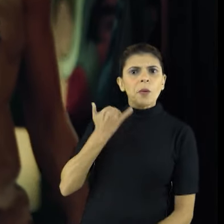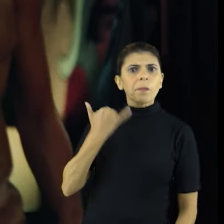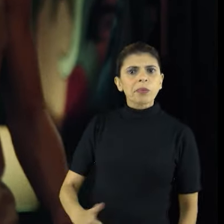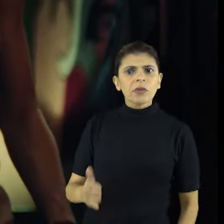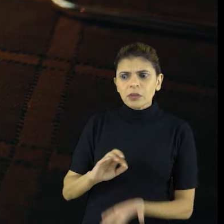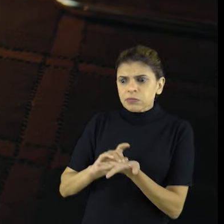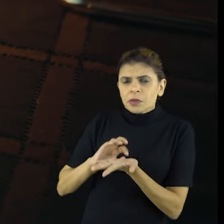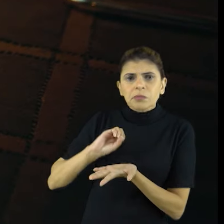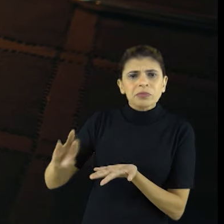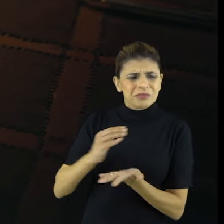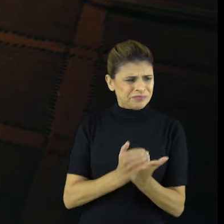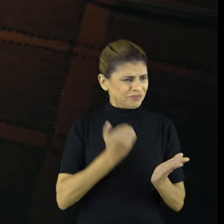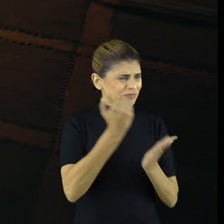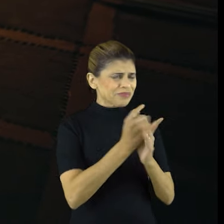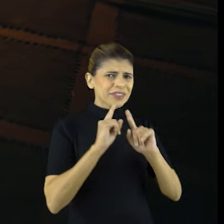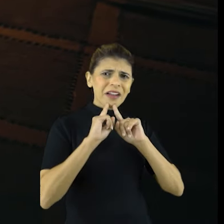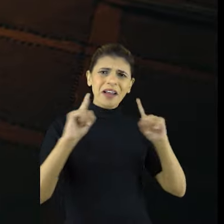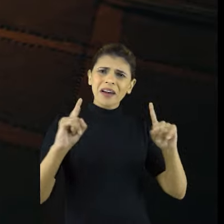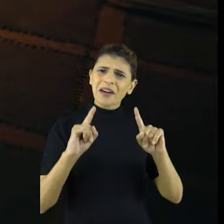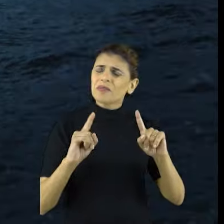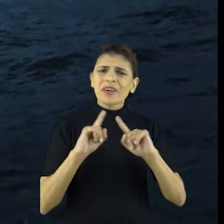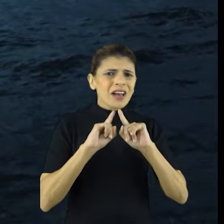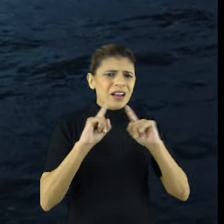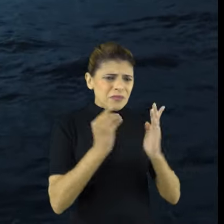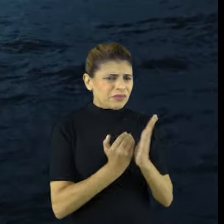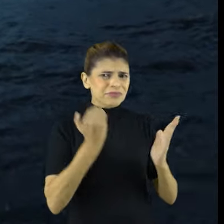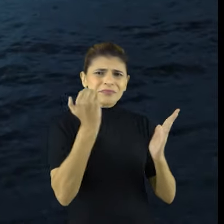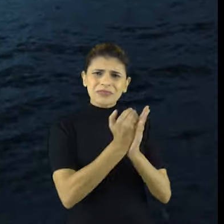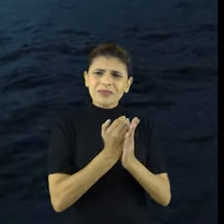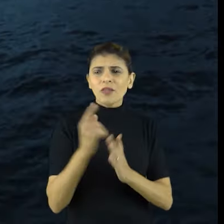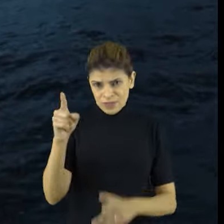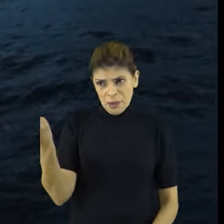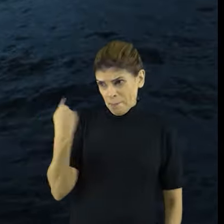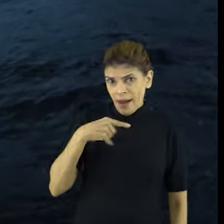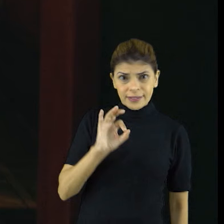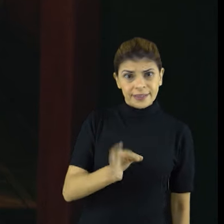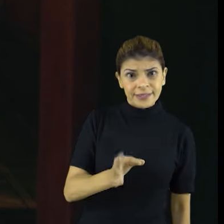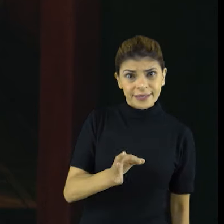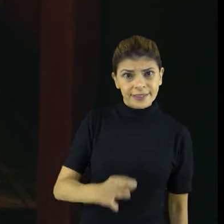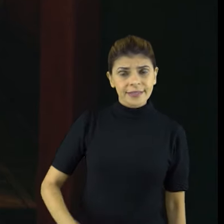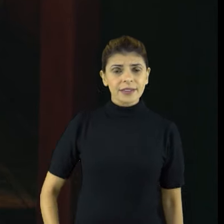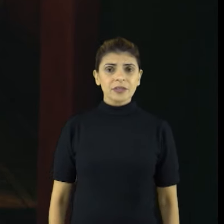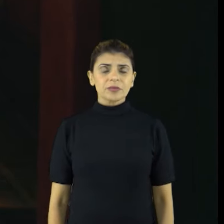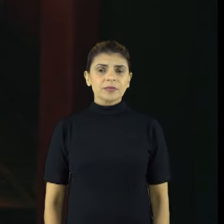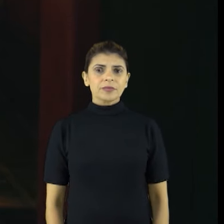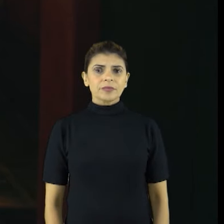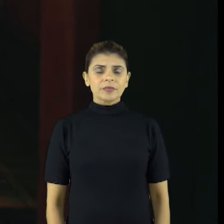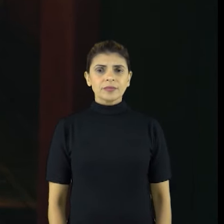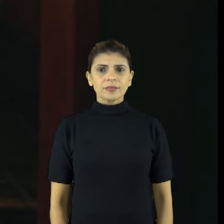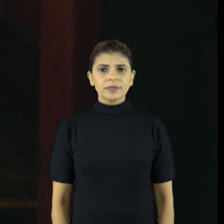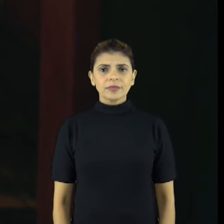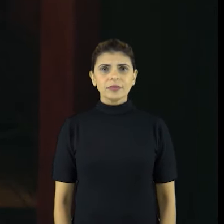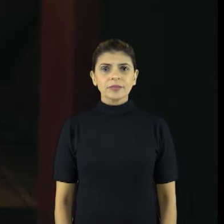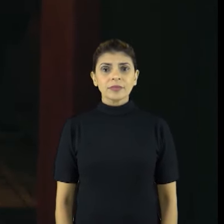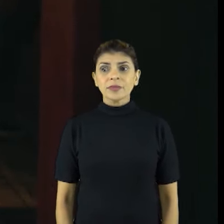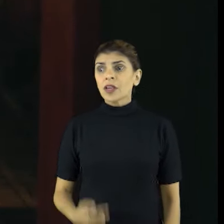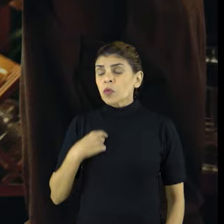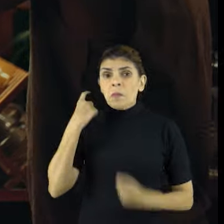na cômoda, ao lado do porta-retrato com a foto da mãe e o bebê. Eles se olham. Uma tempestade